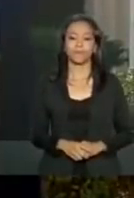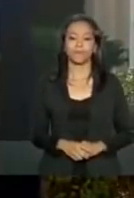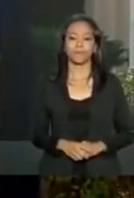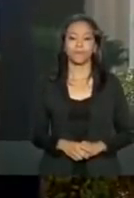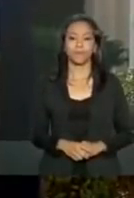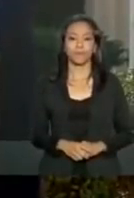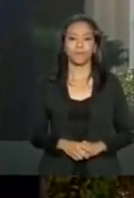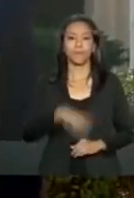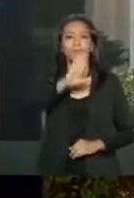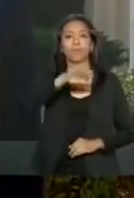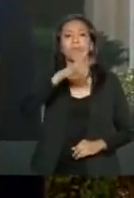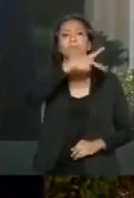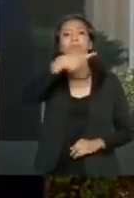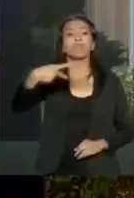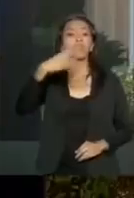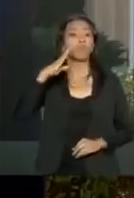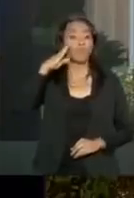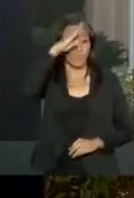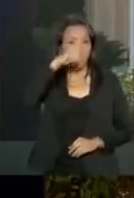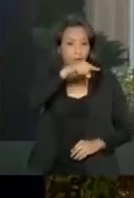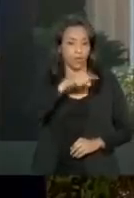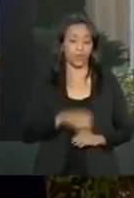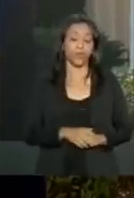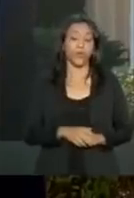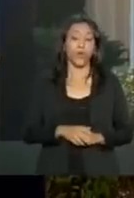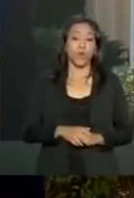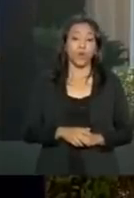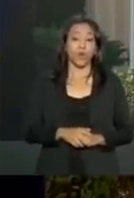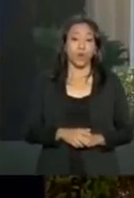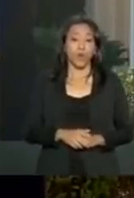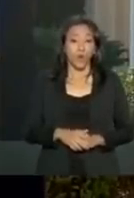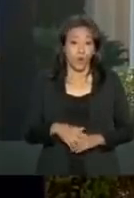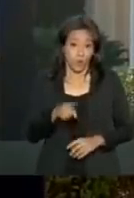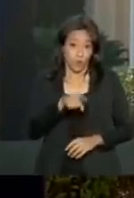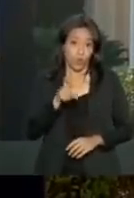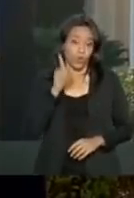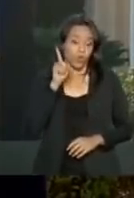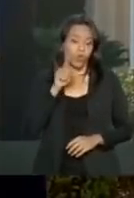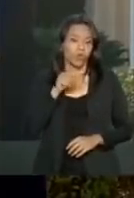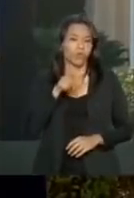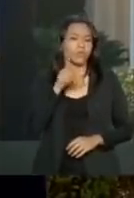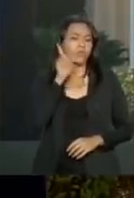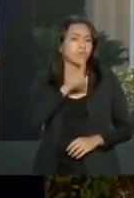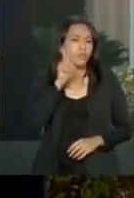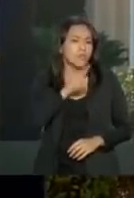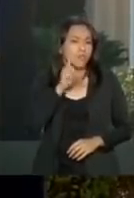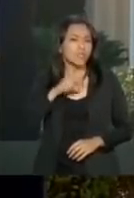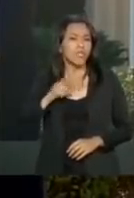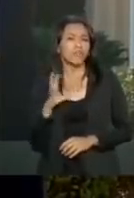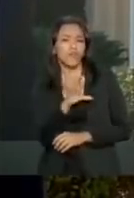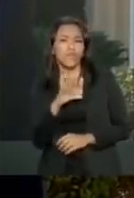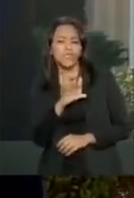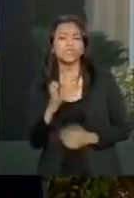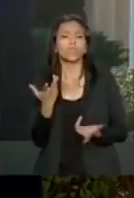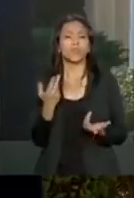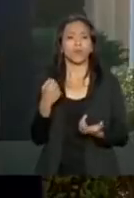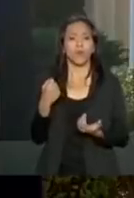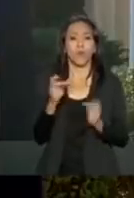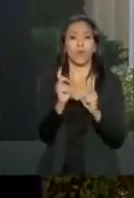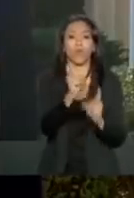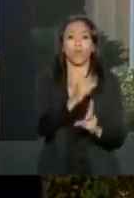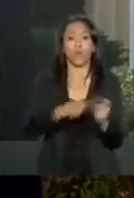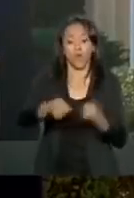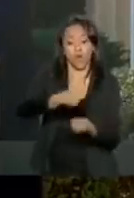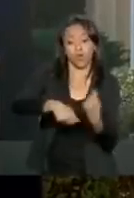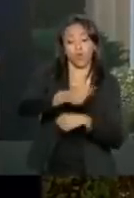Obrigada. Presidente Bolsonaro, os Estados Unidos esperam diminuição da influência da China no Brasil. Ontem o ministro da Economia, Paulo Guedes, falou